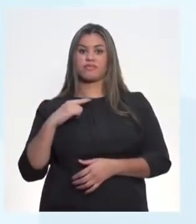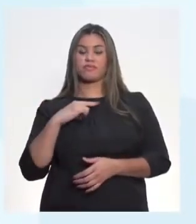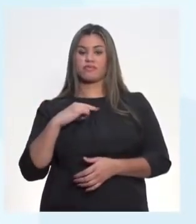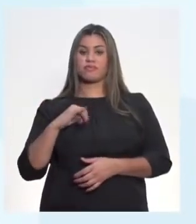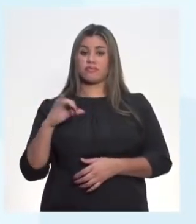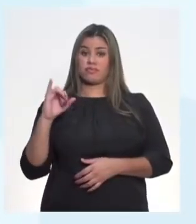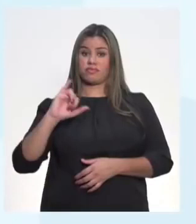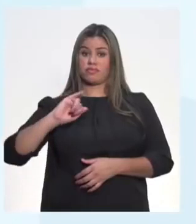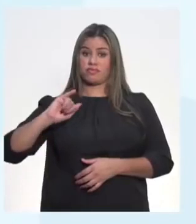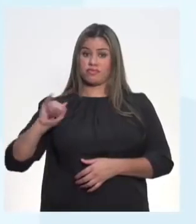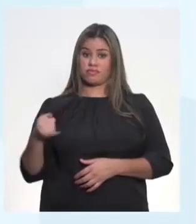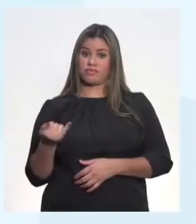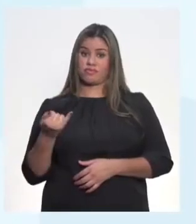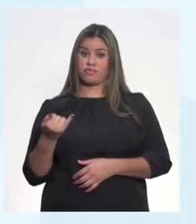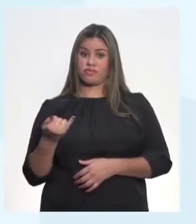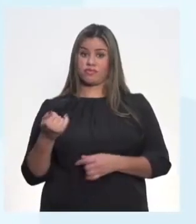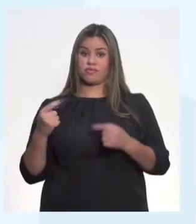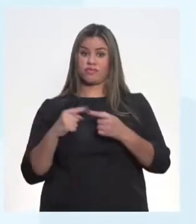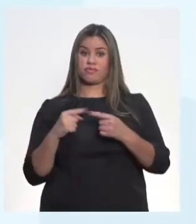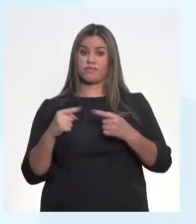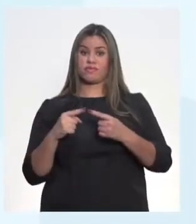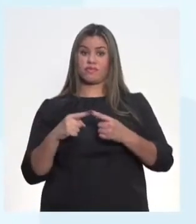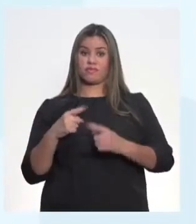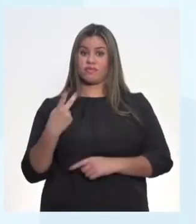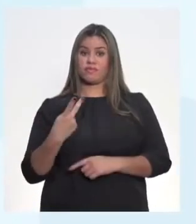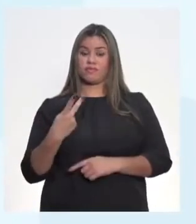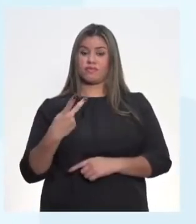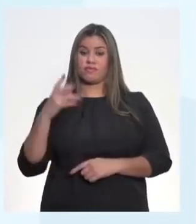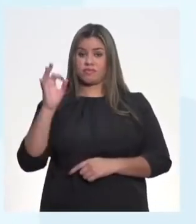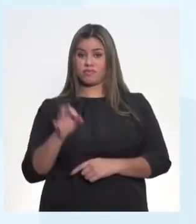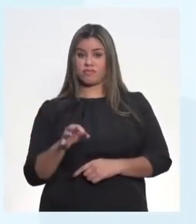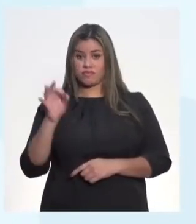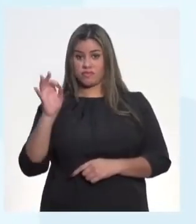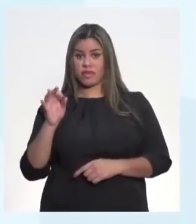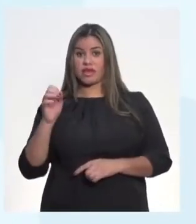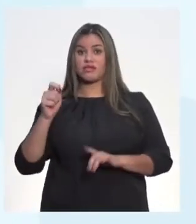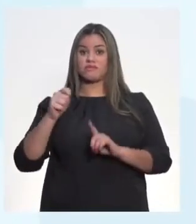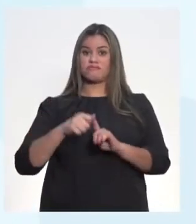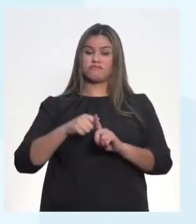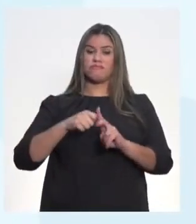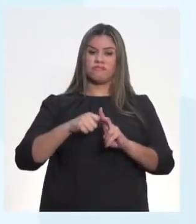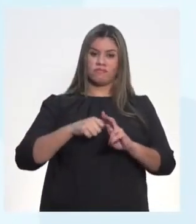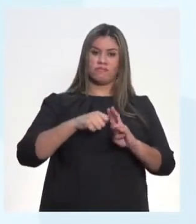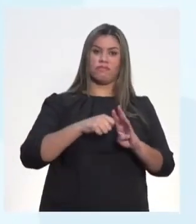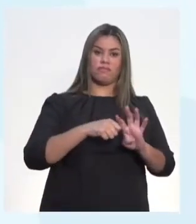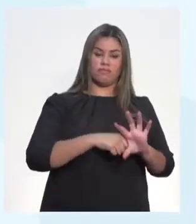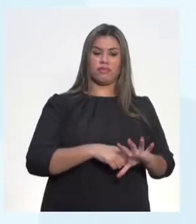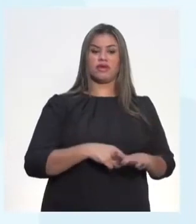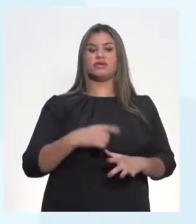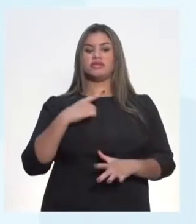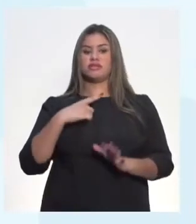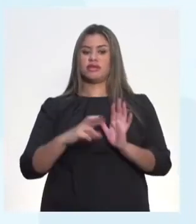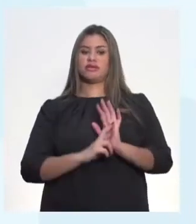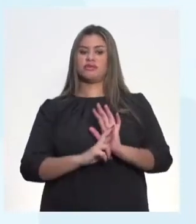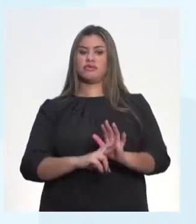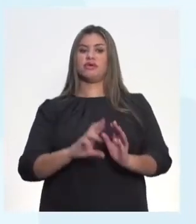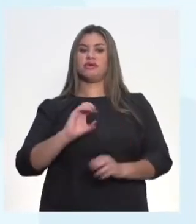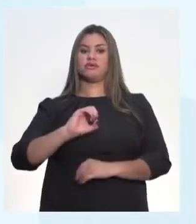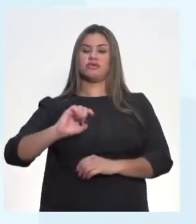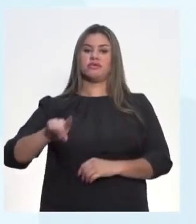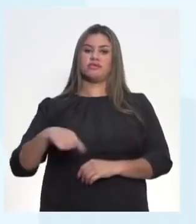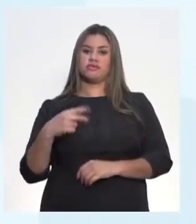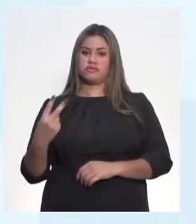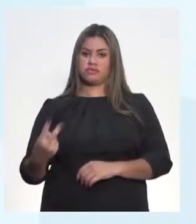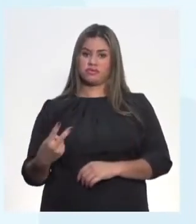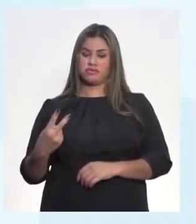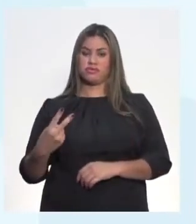juros, nesse caso, 2% ao mês, que eu já uso direto na representação decimal,